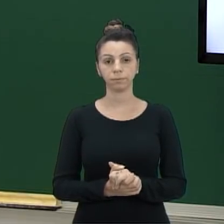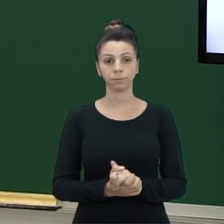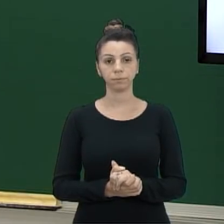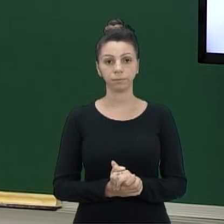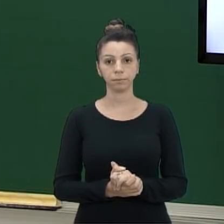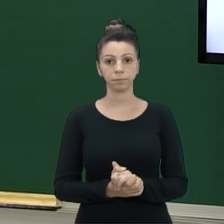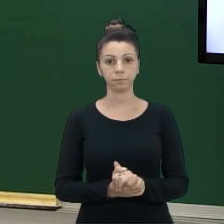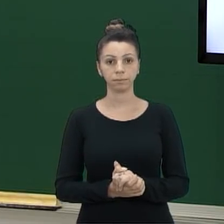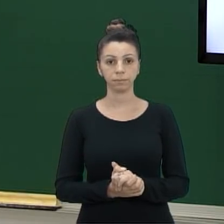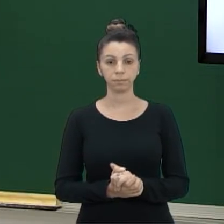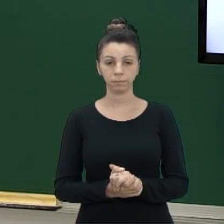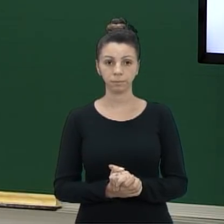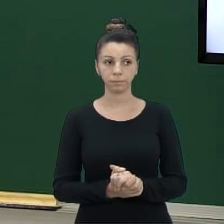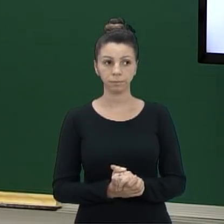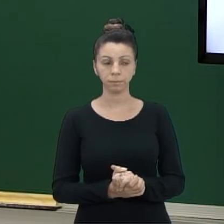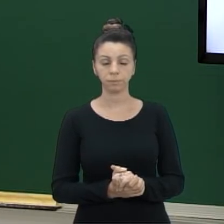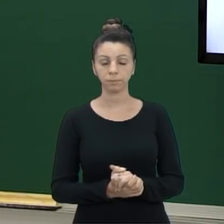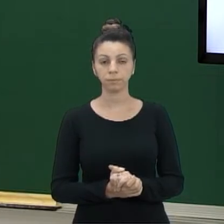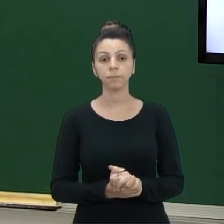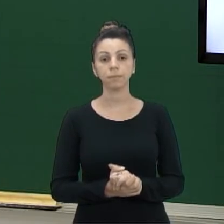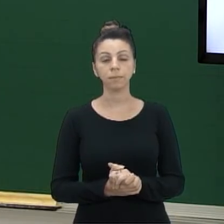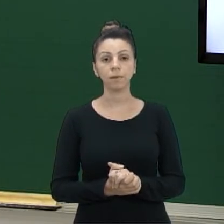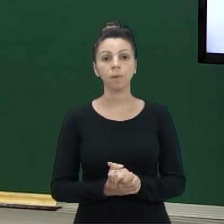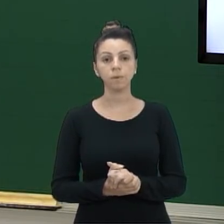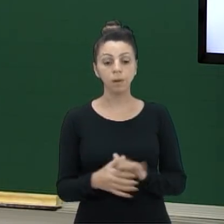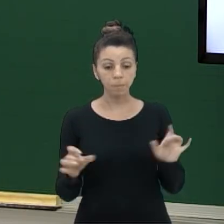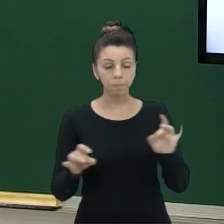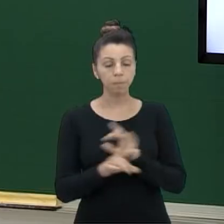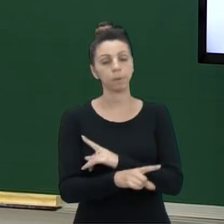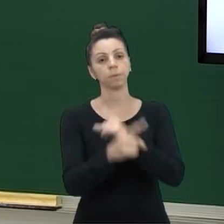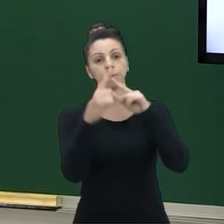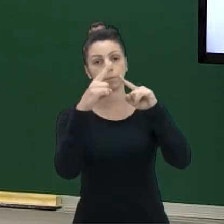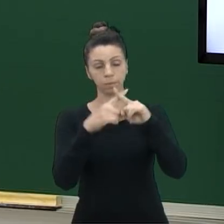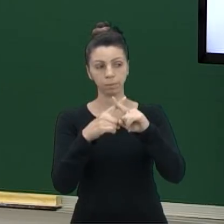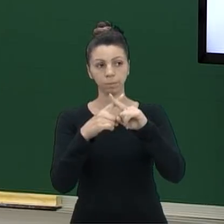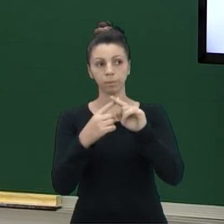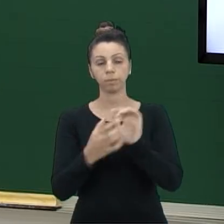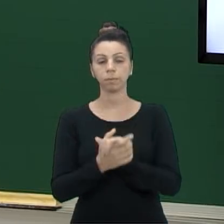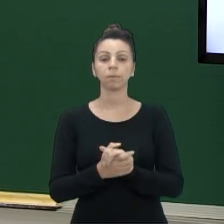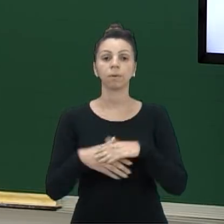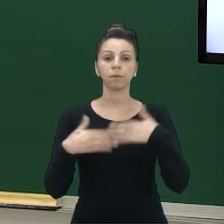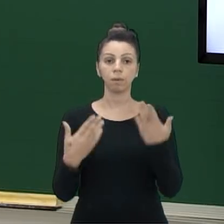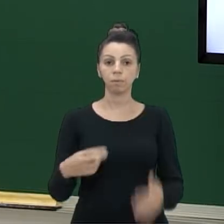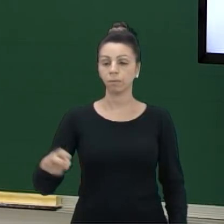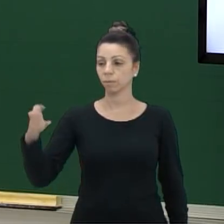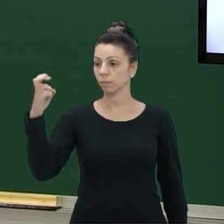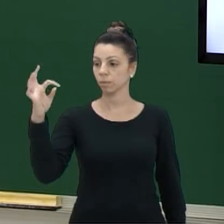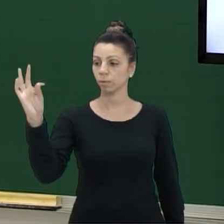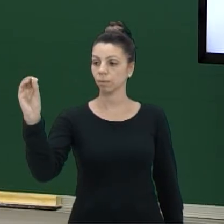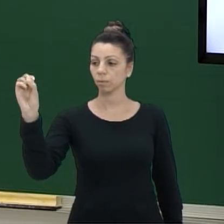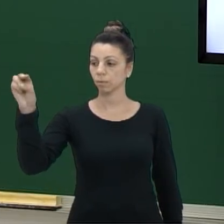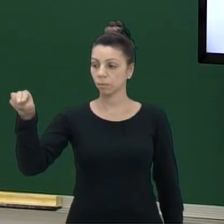Uma vez que vocês façam essas multiplicações, os senhores vão determinar o seguinte: 5 toneladas